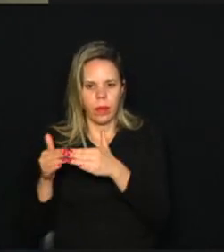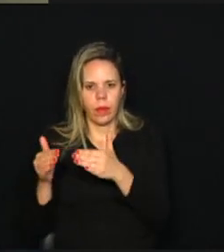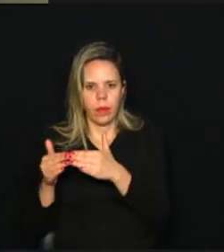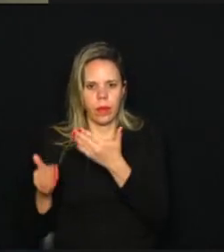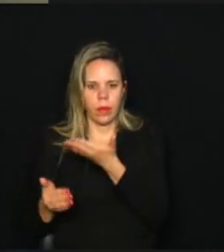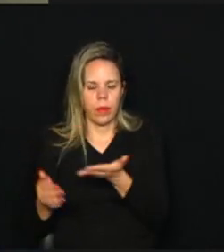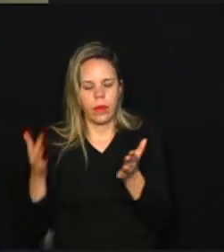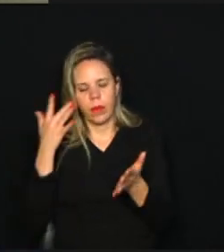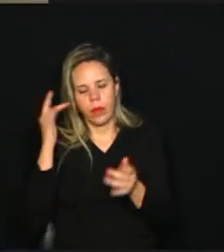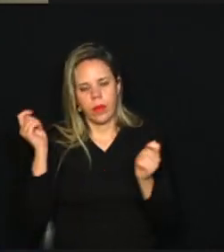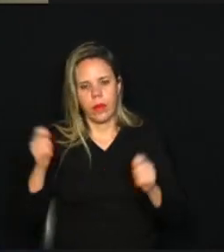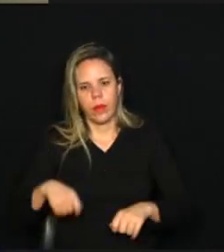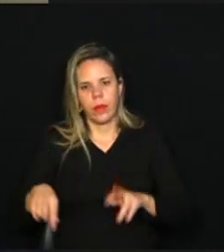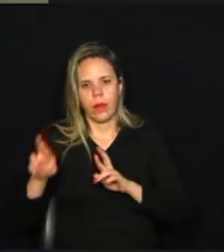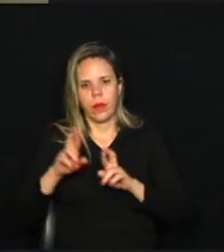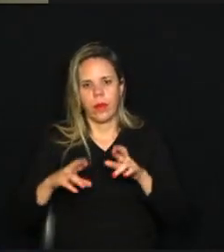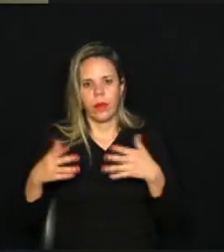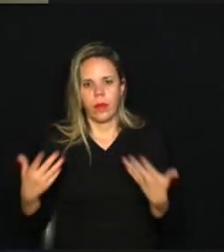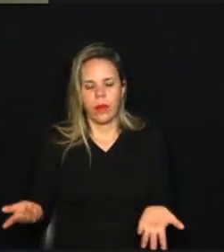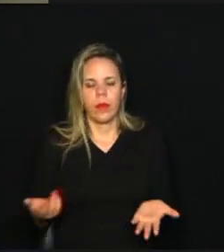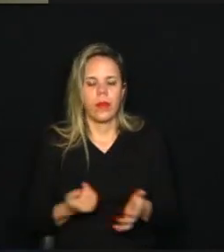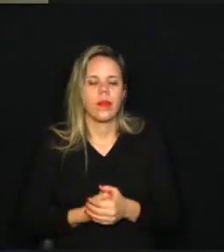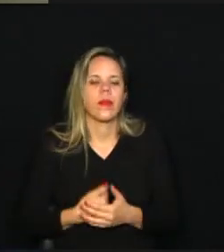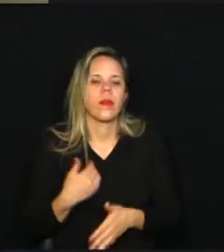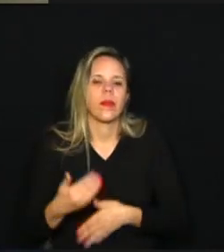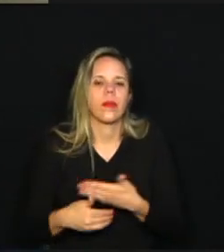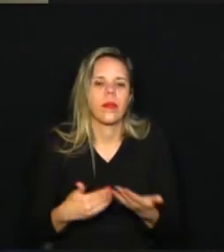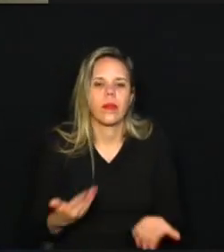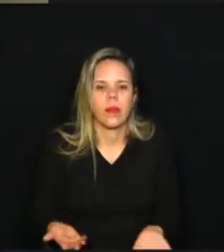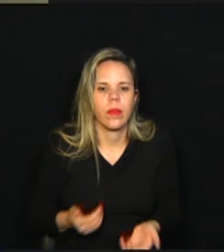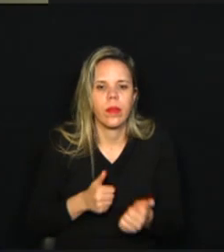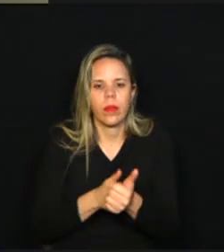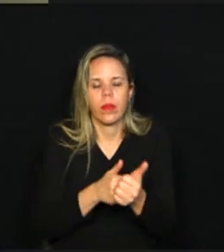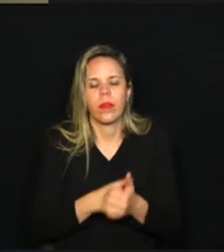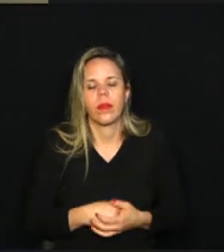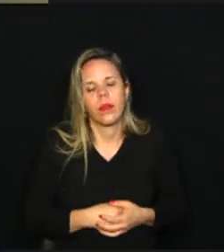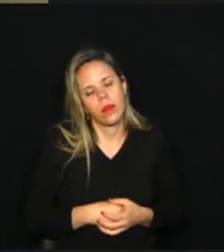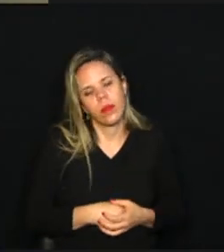pode ser monitoramento mesmo, né? Para dar sequência aí nesse acompanhamento